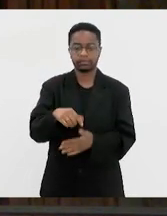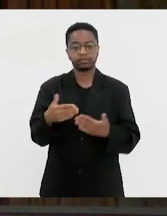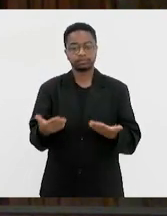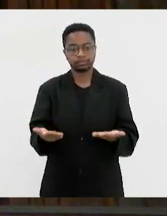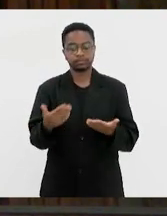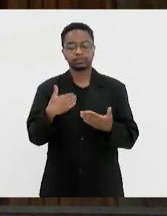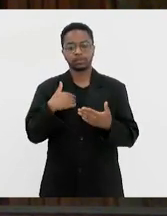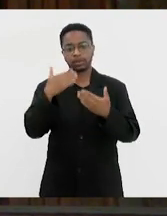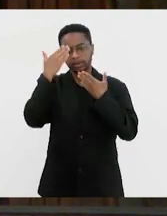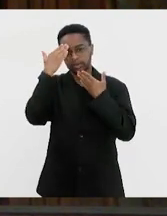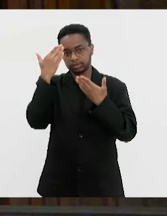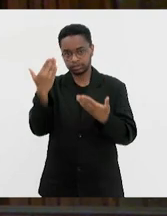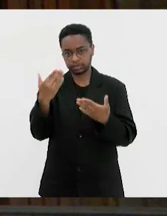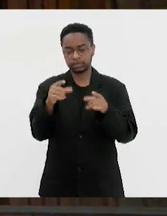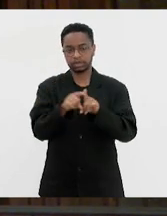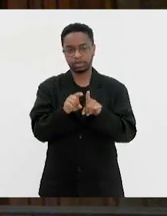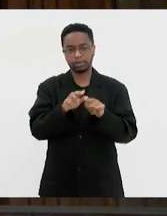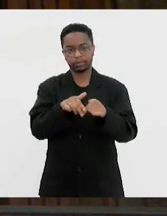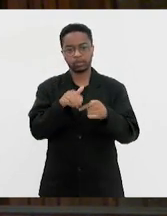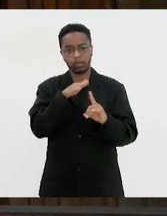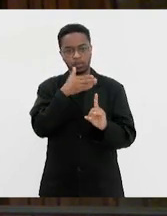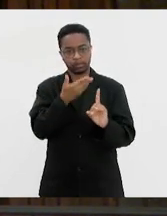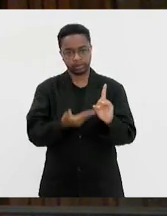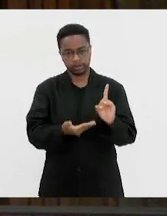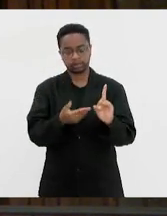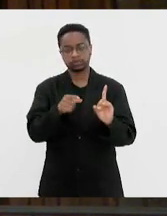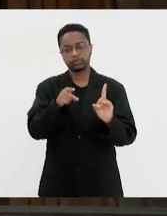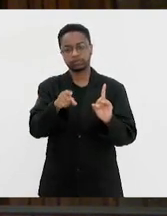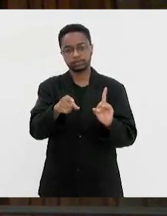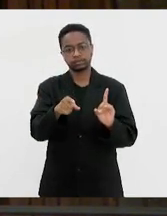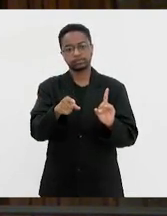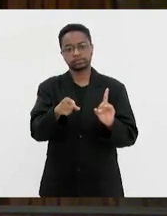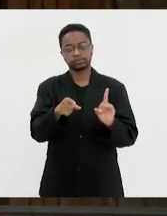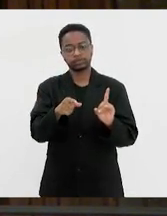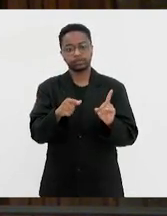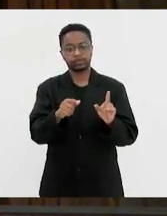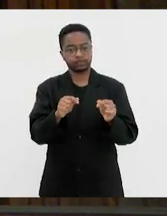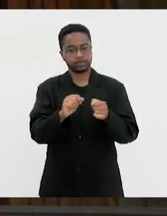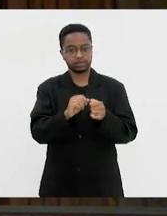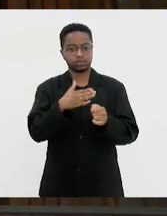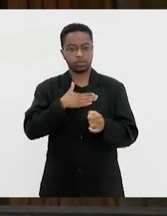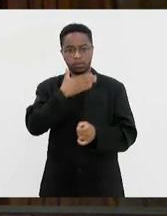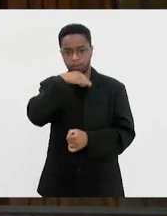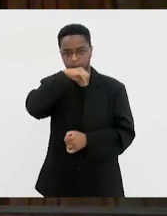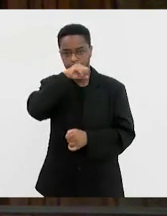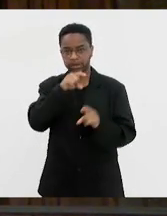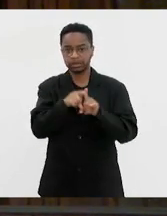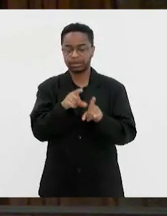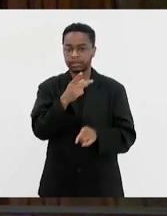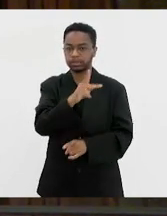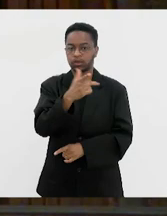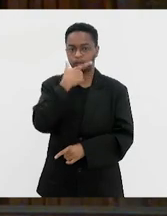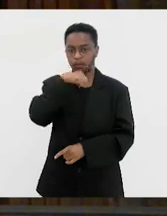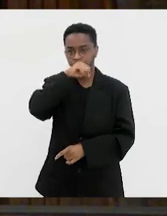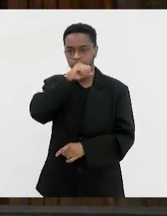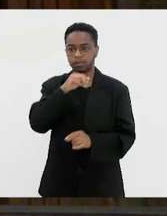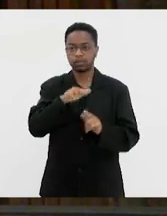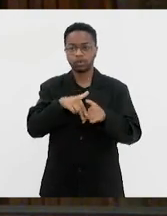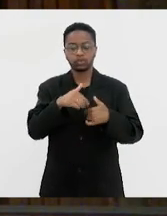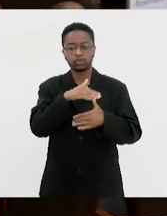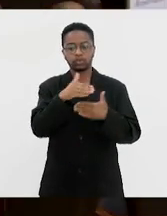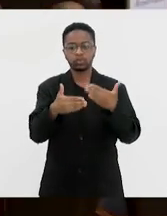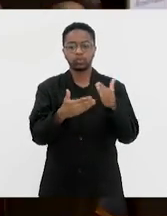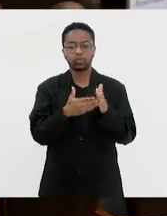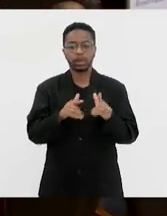Renato por essa homenagem que você está prestando, não só ao meu pai, como também seu pai, por tudo que eles fizeram pela nossa cidade. Muito